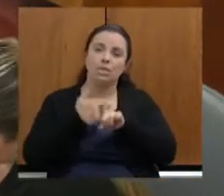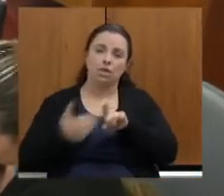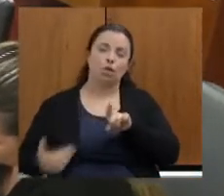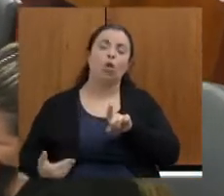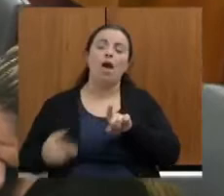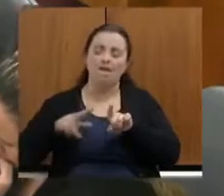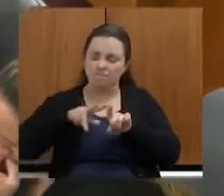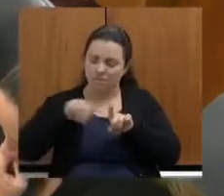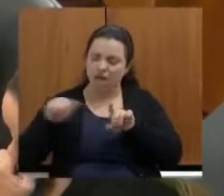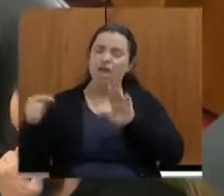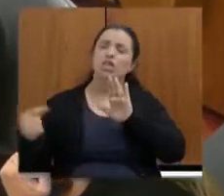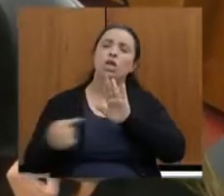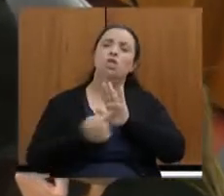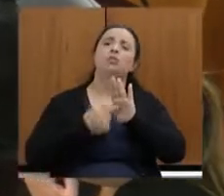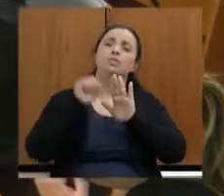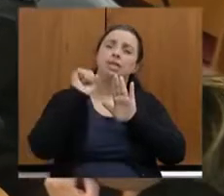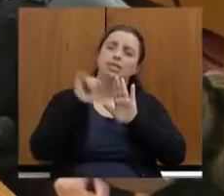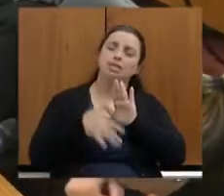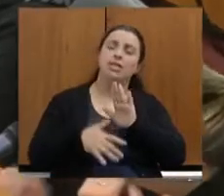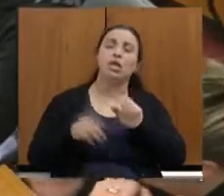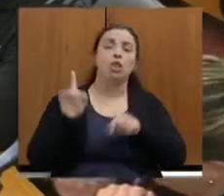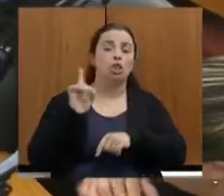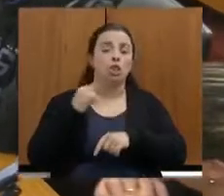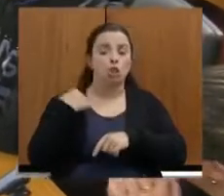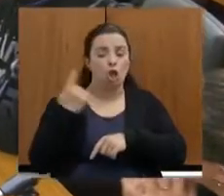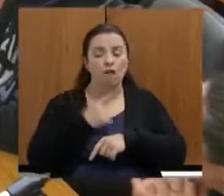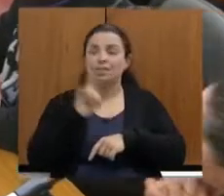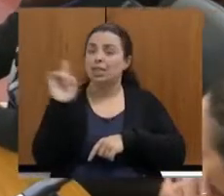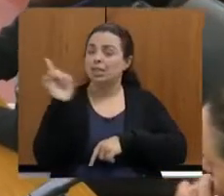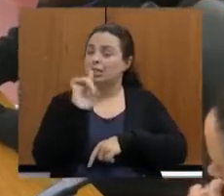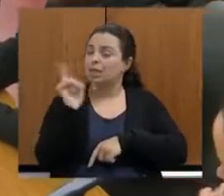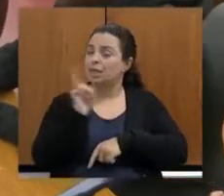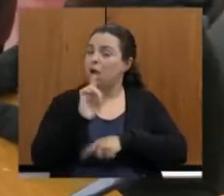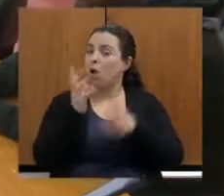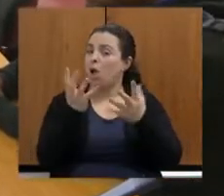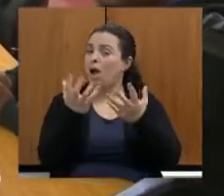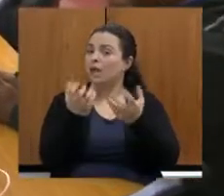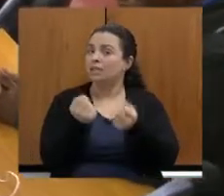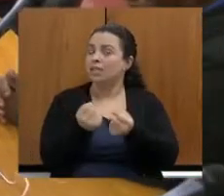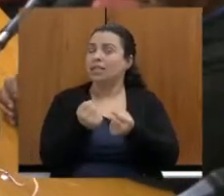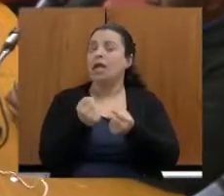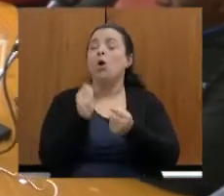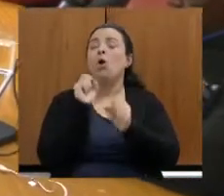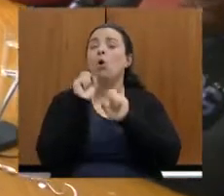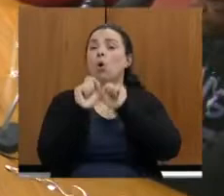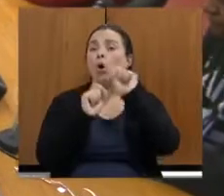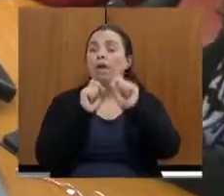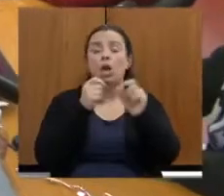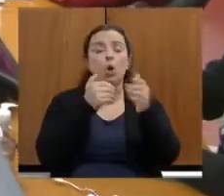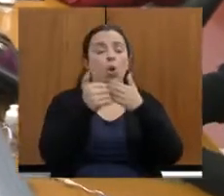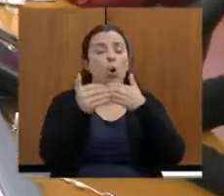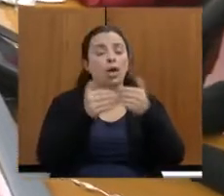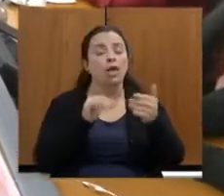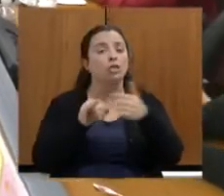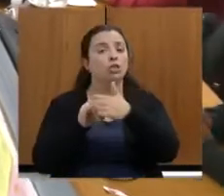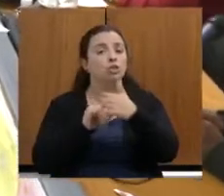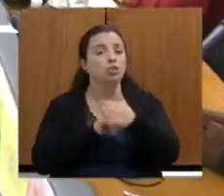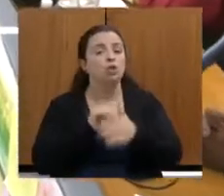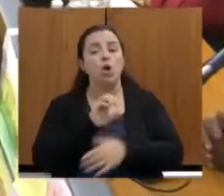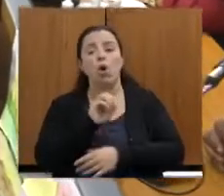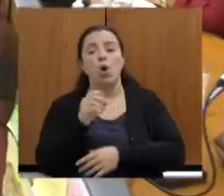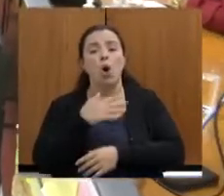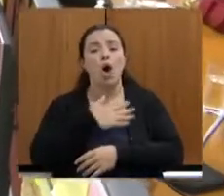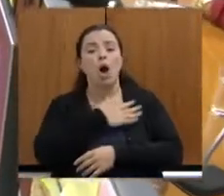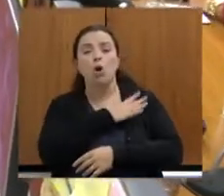nós denunciar emos e não aceitaremos que qualquer instituição o autoridade queira